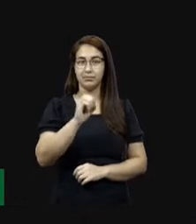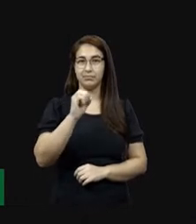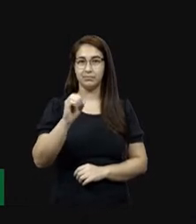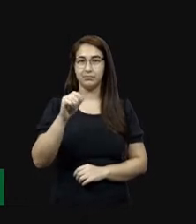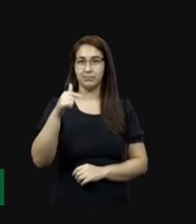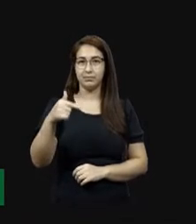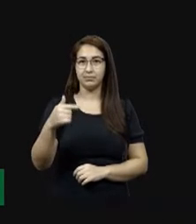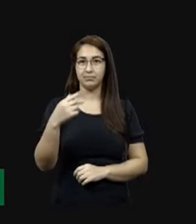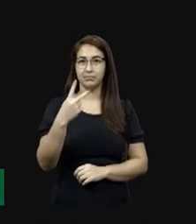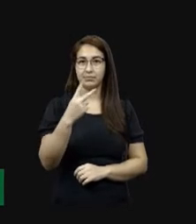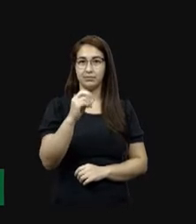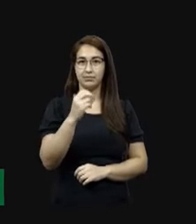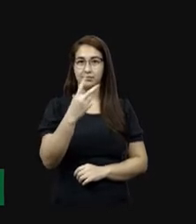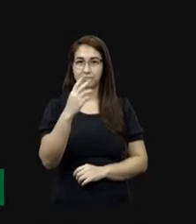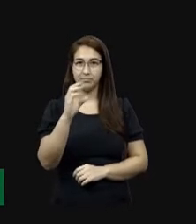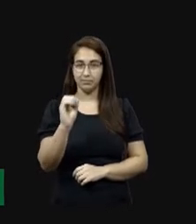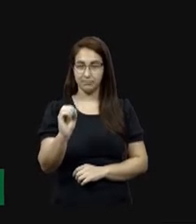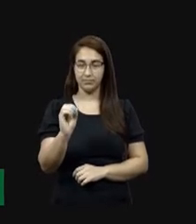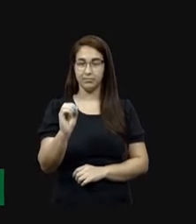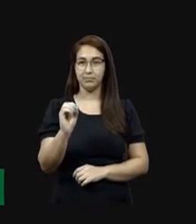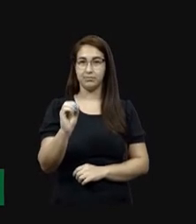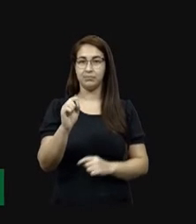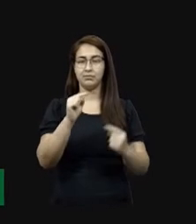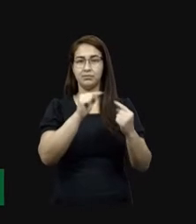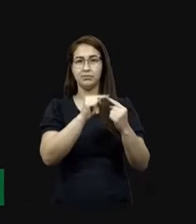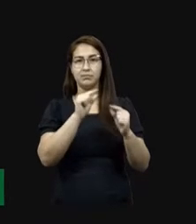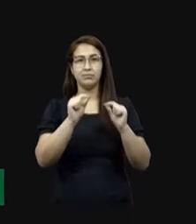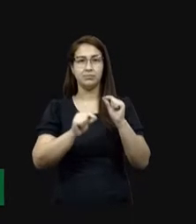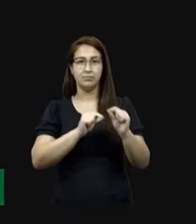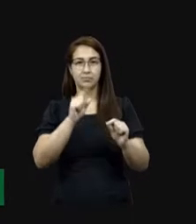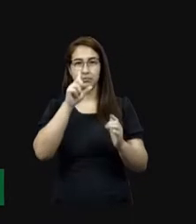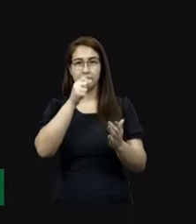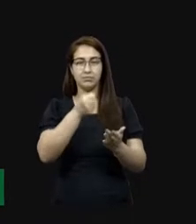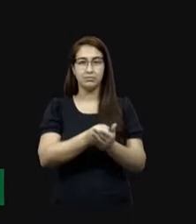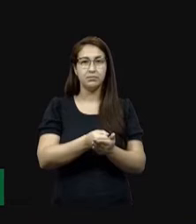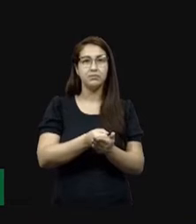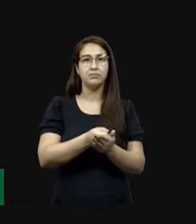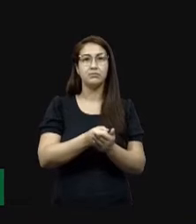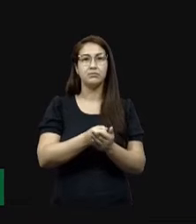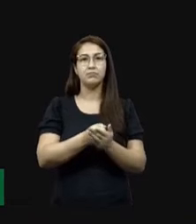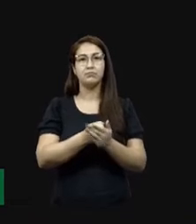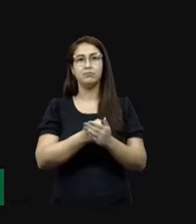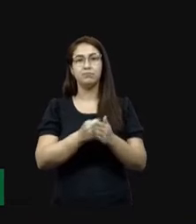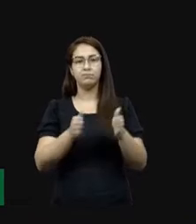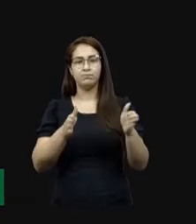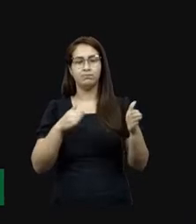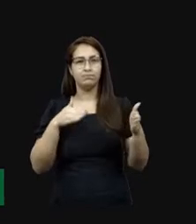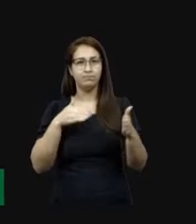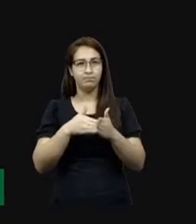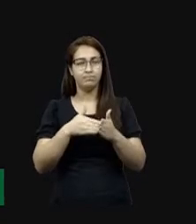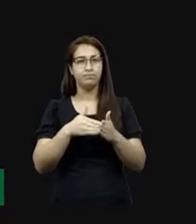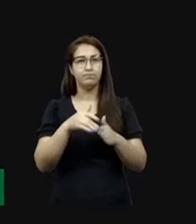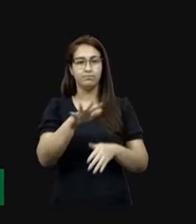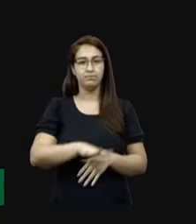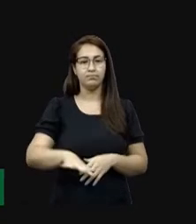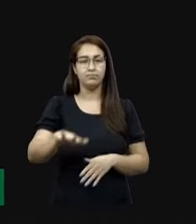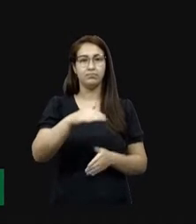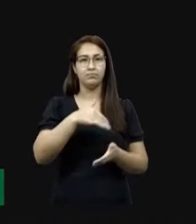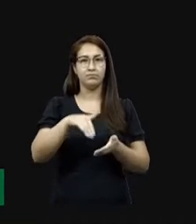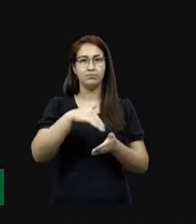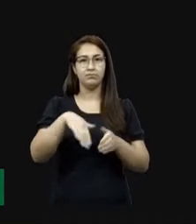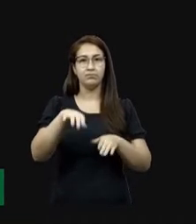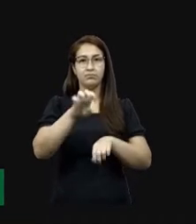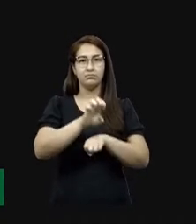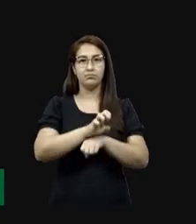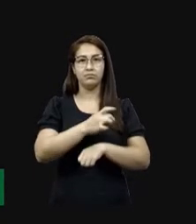18.007 de 2020, que estabelece medidas temporárias a serem adotadas no âmbito da Secretaria de Estado